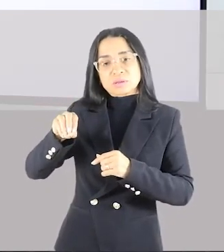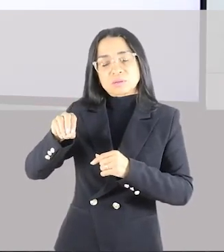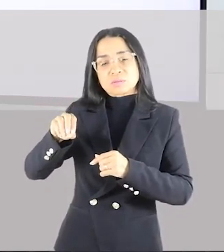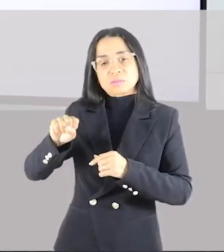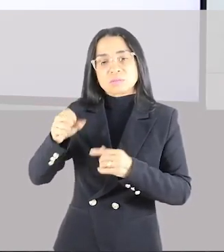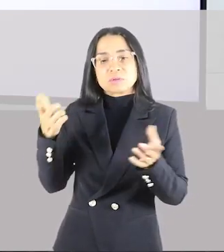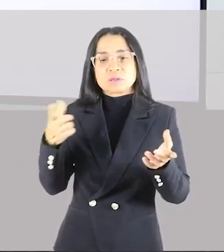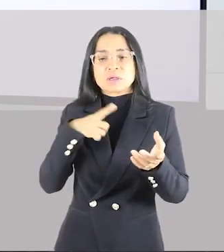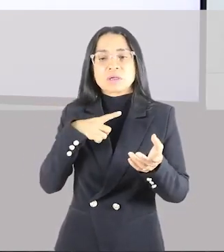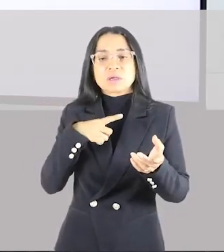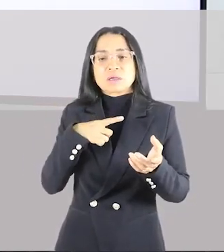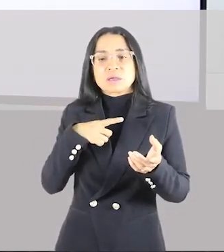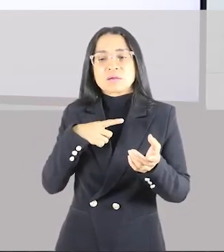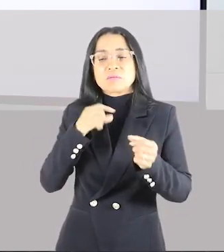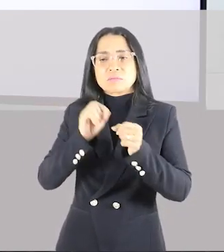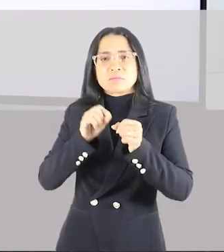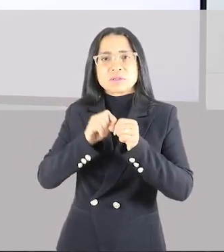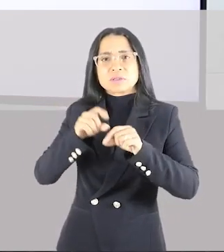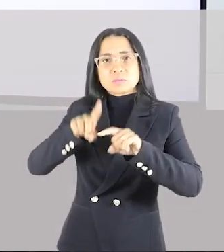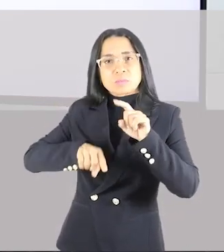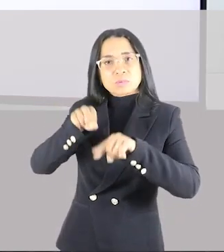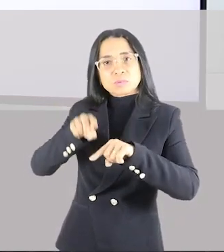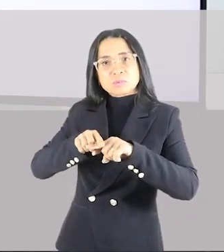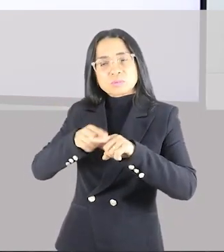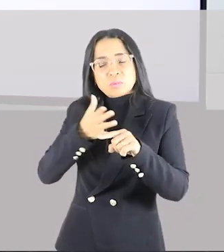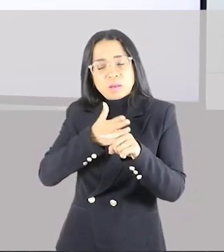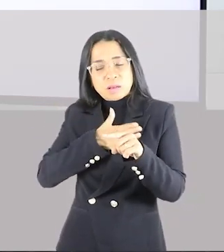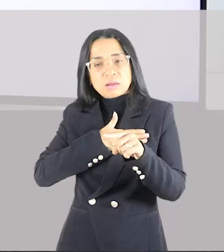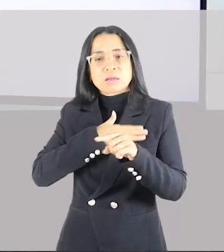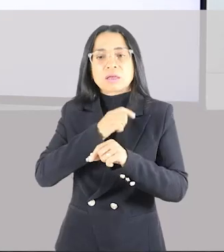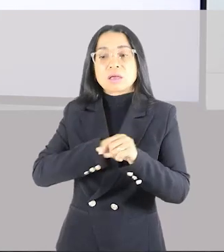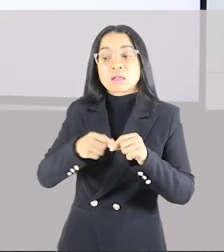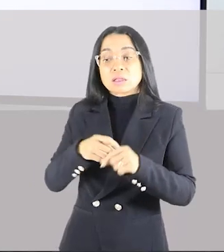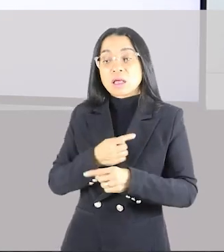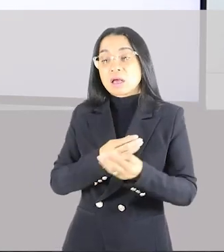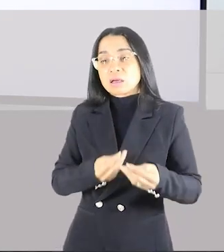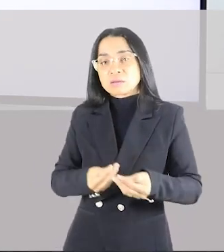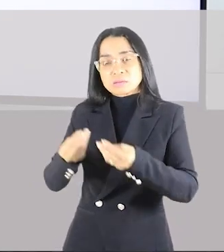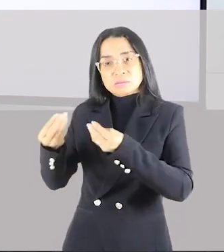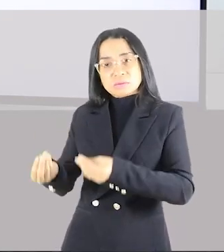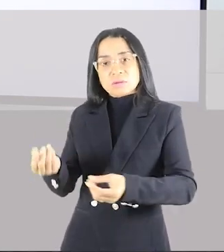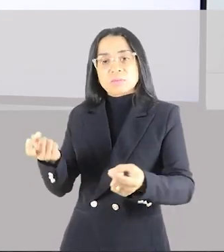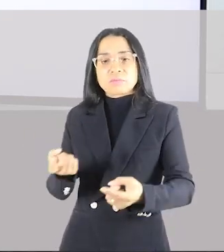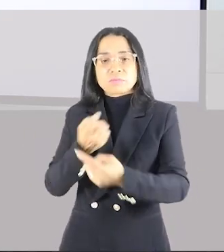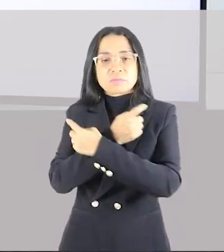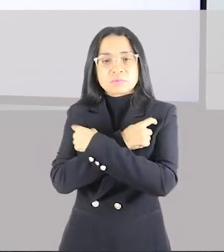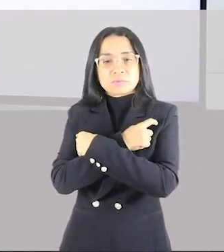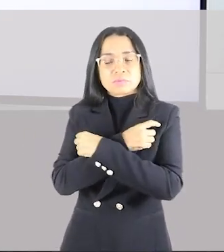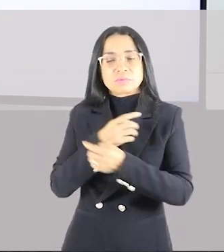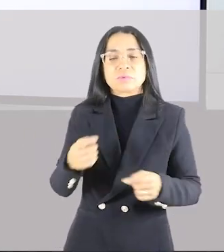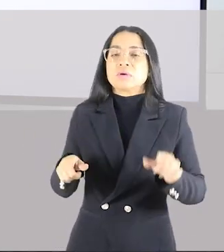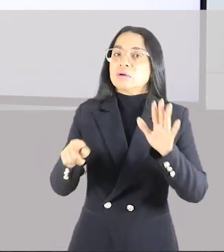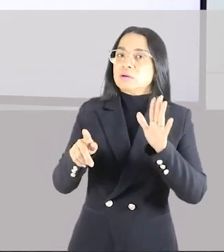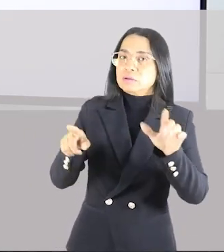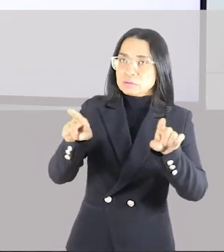os camponeses na base dessa pirâmide, né, que representavam a maioria da população, trabalhavam nessas atividades